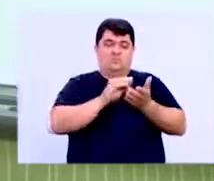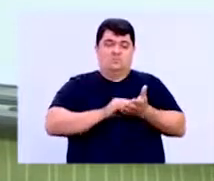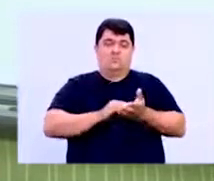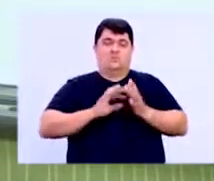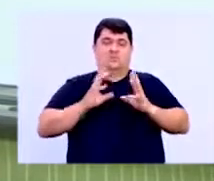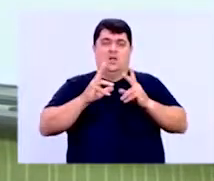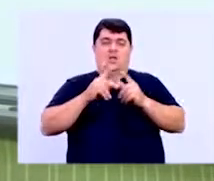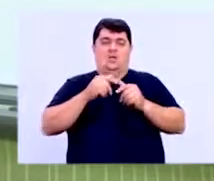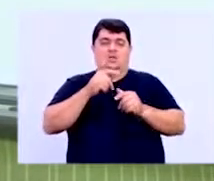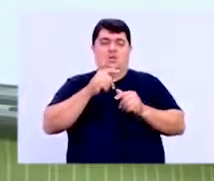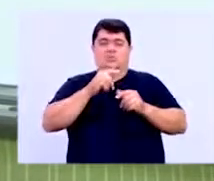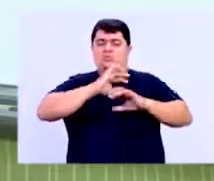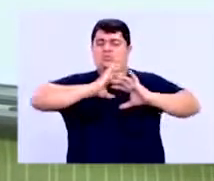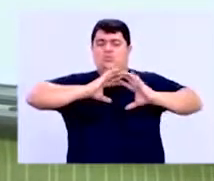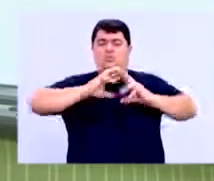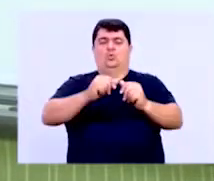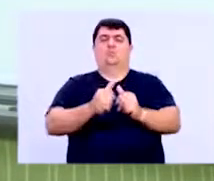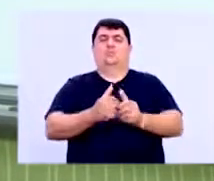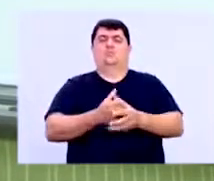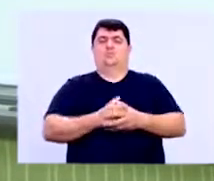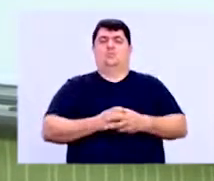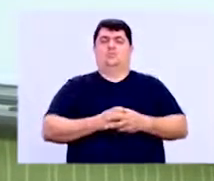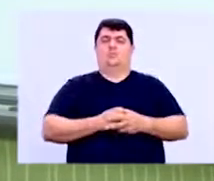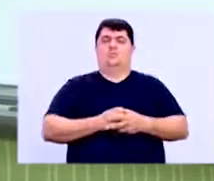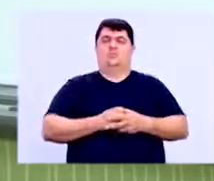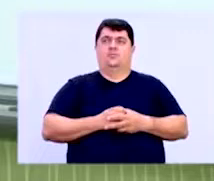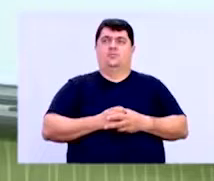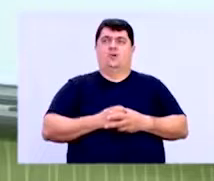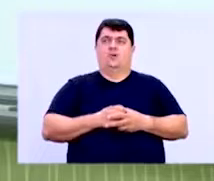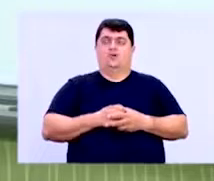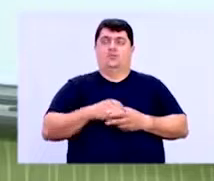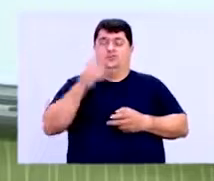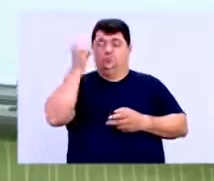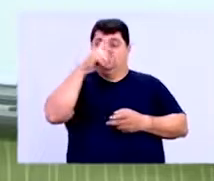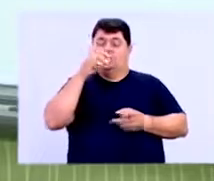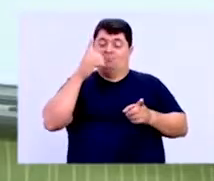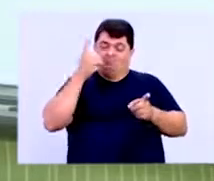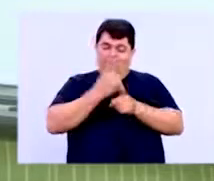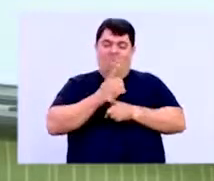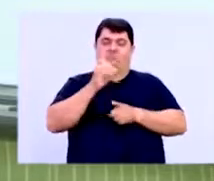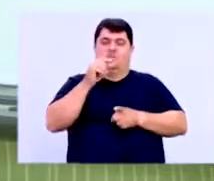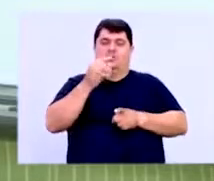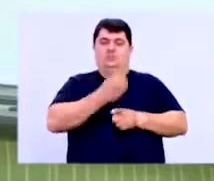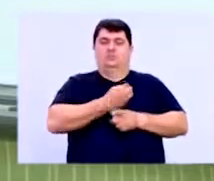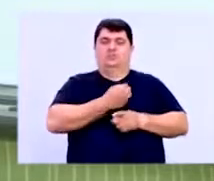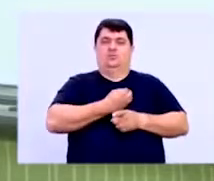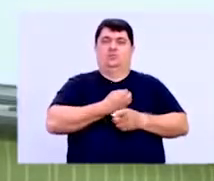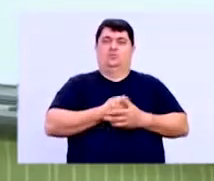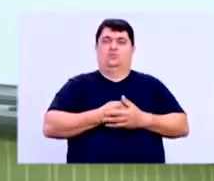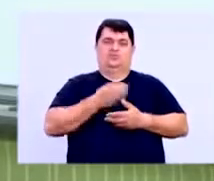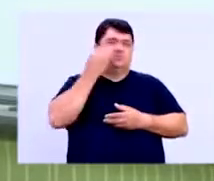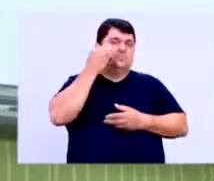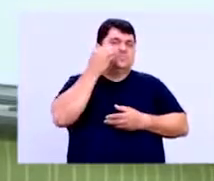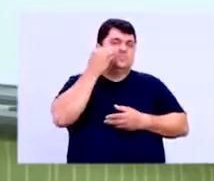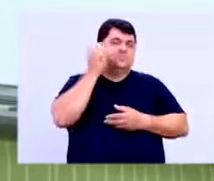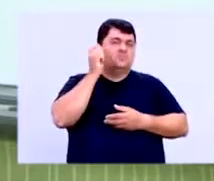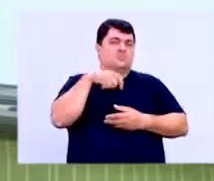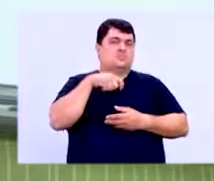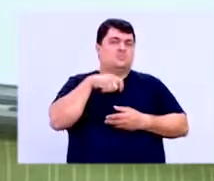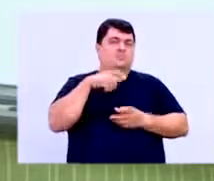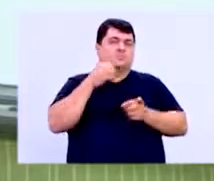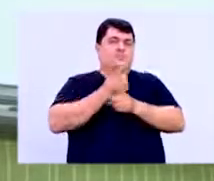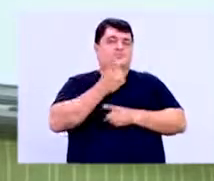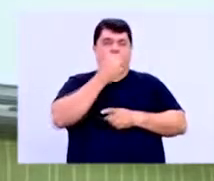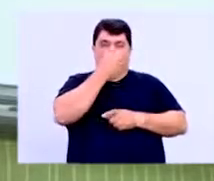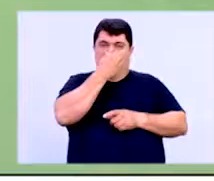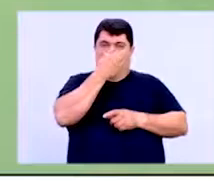todo produto, né? O trabalho vai ser achar esse valor, esse númerozinho mágico. Vamos tentar achar esse número mágico nessa questão